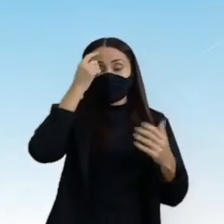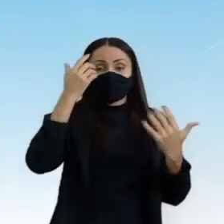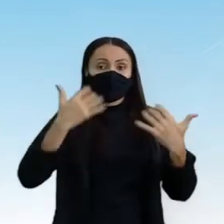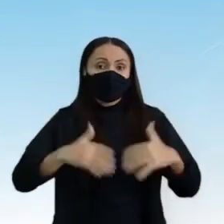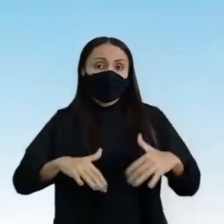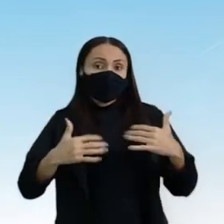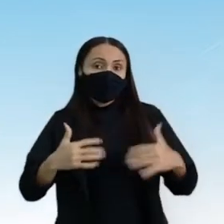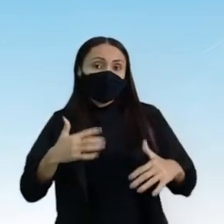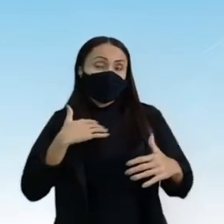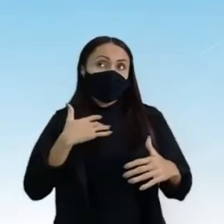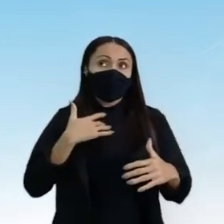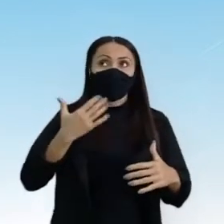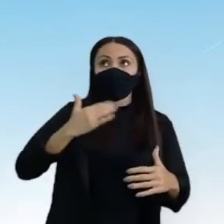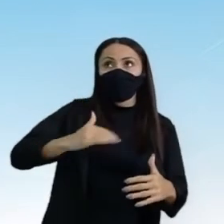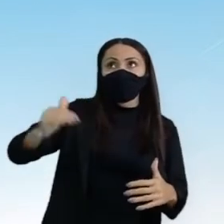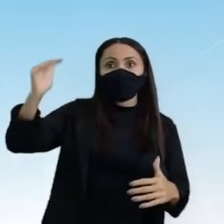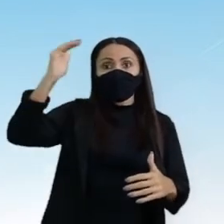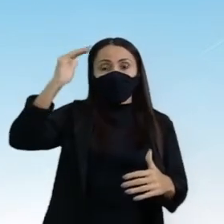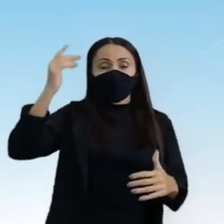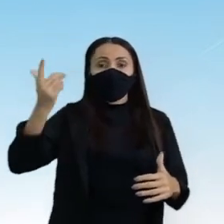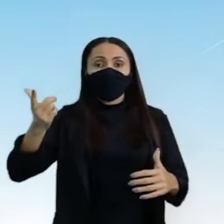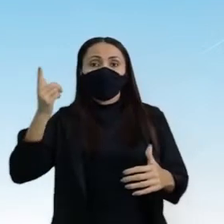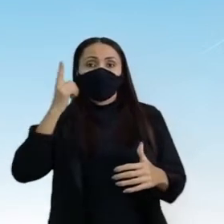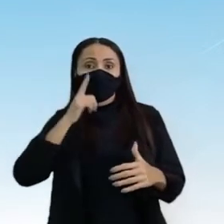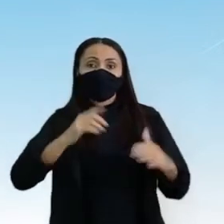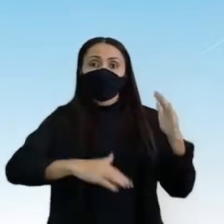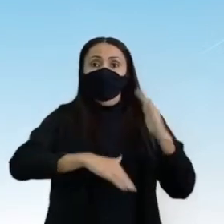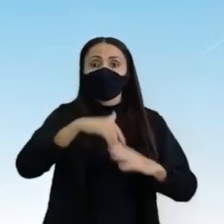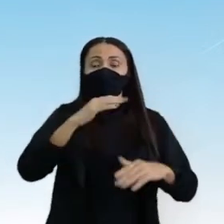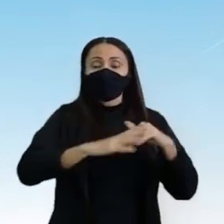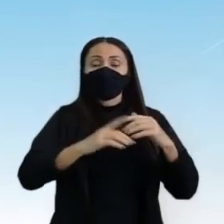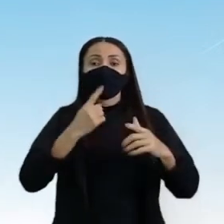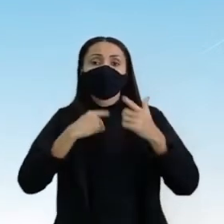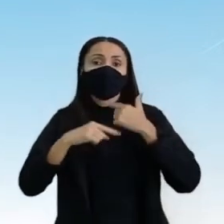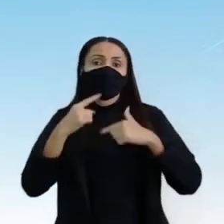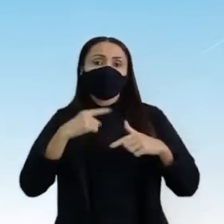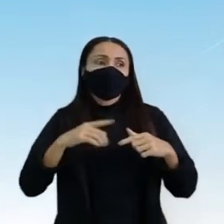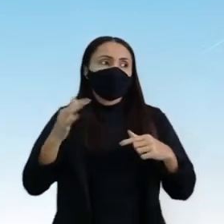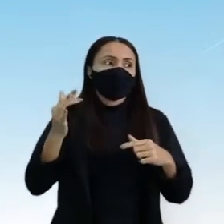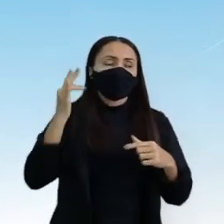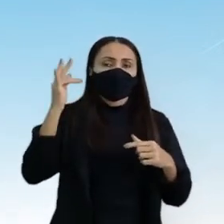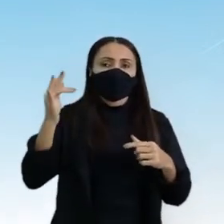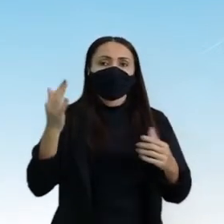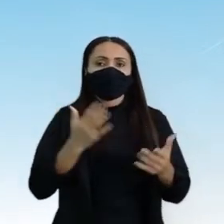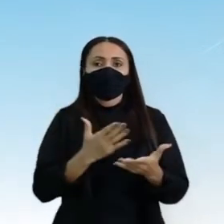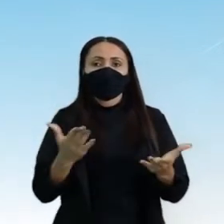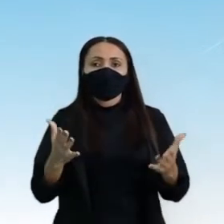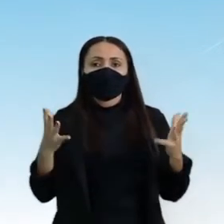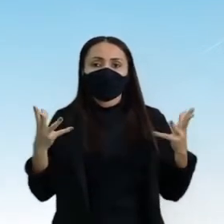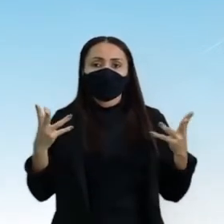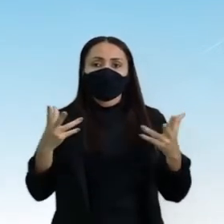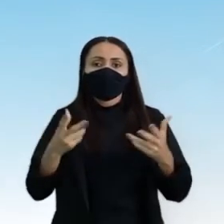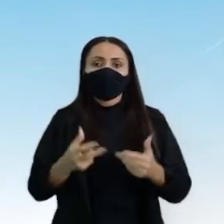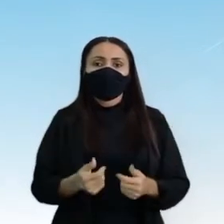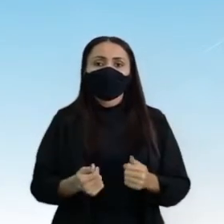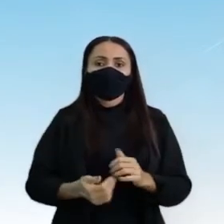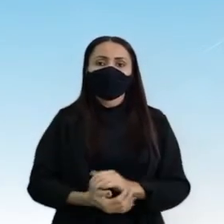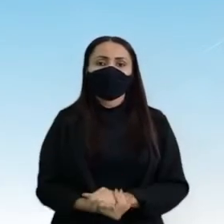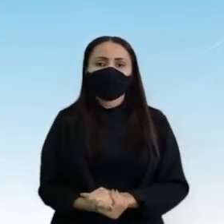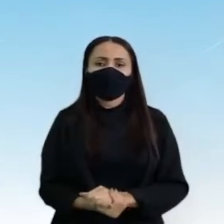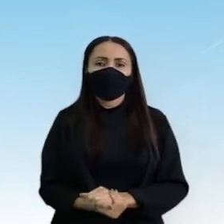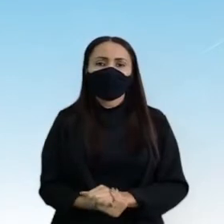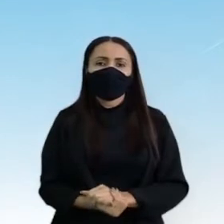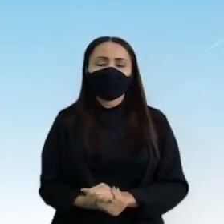será a minha fase adulta, será que eu vou conseguir a profissão que eu desejo, né, no futuro? Então fica todo um questionamento, você olha